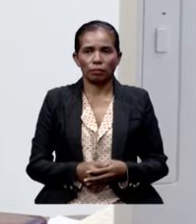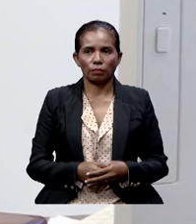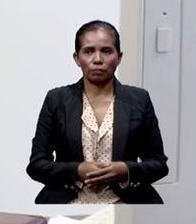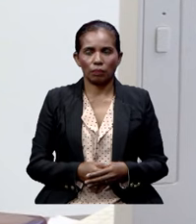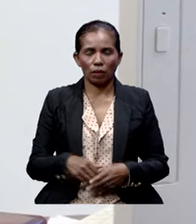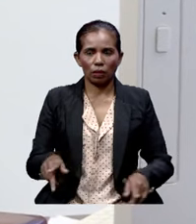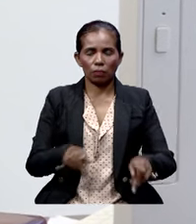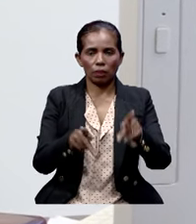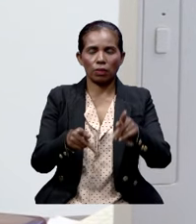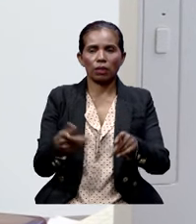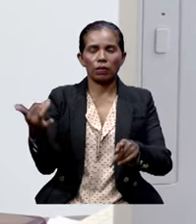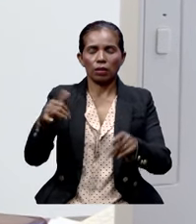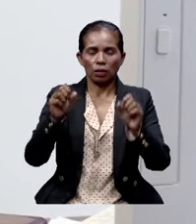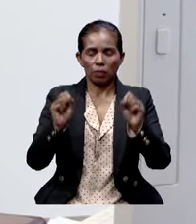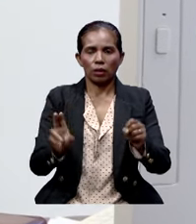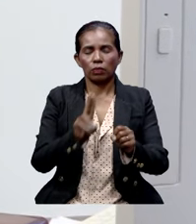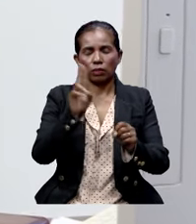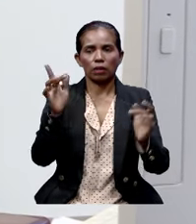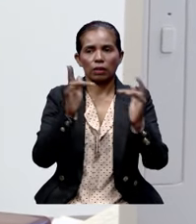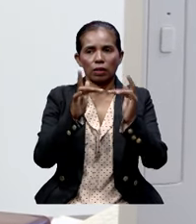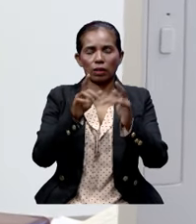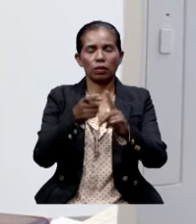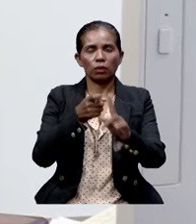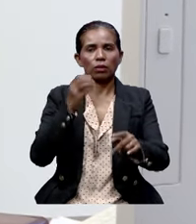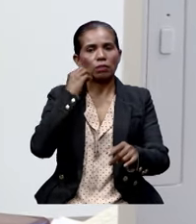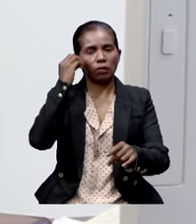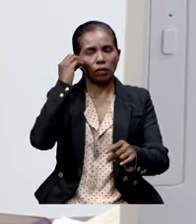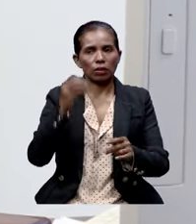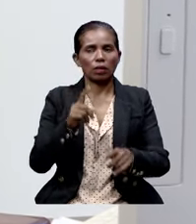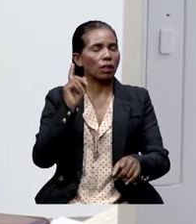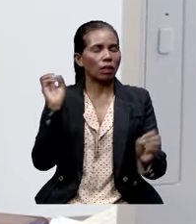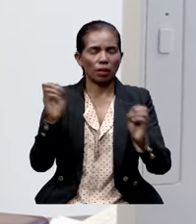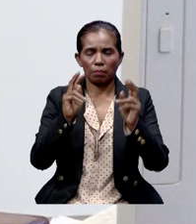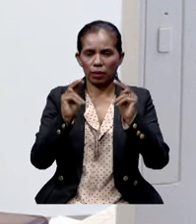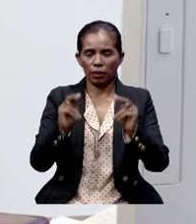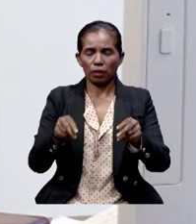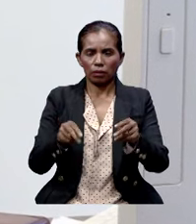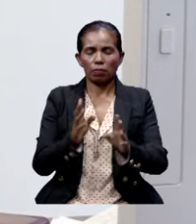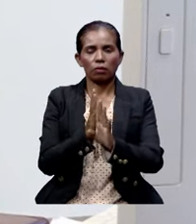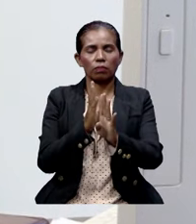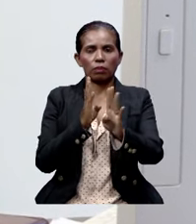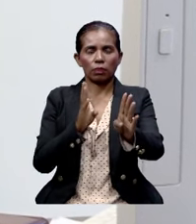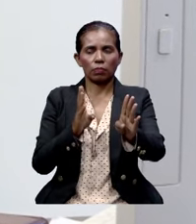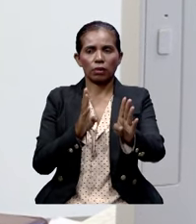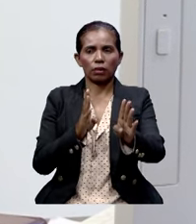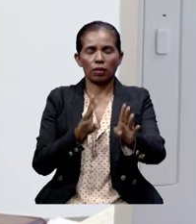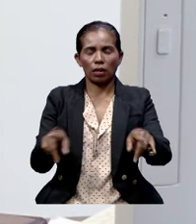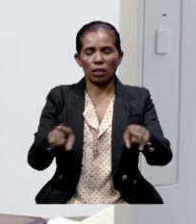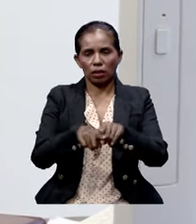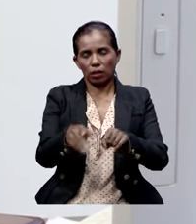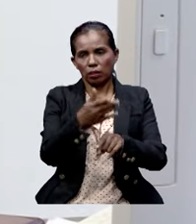publik bele aplika online hosi uma la persija mai forma no hanesan ita bot